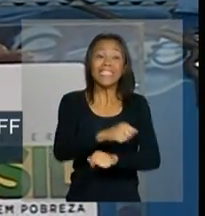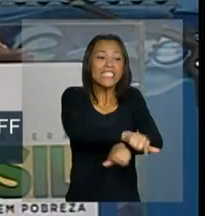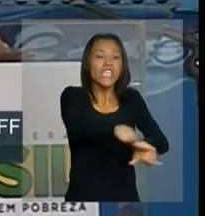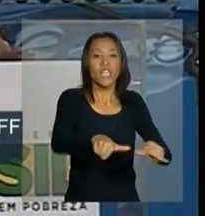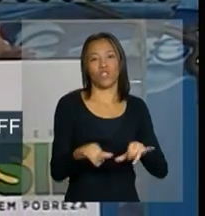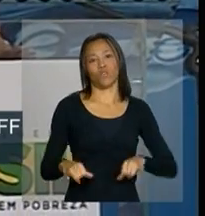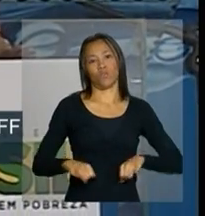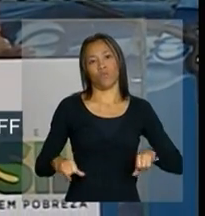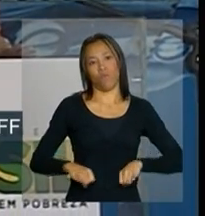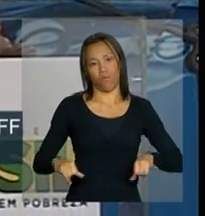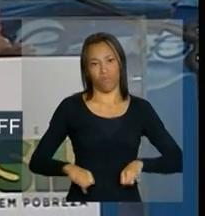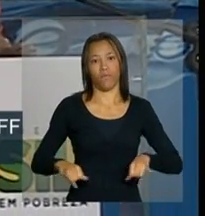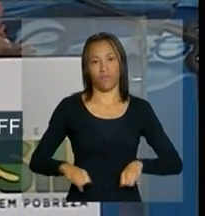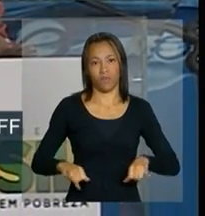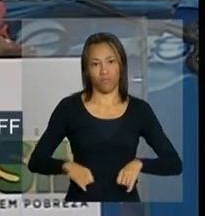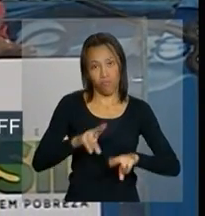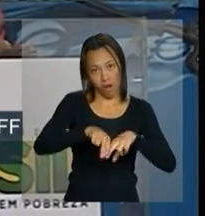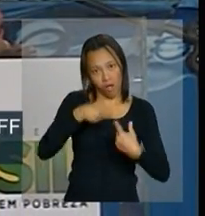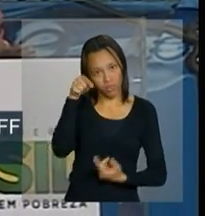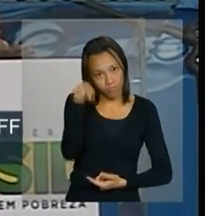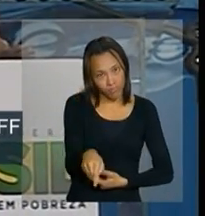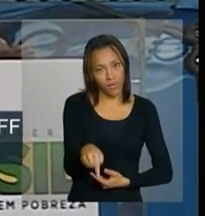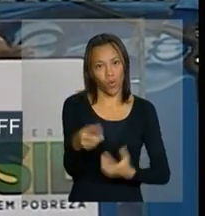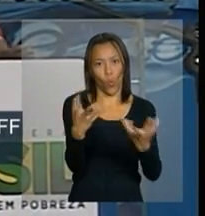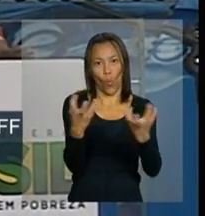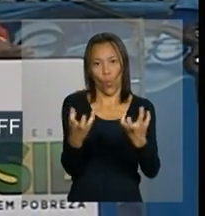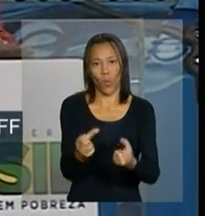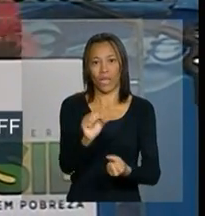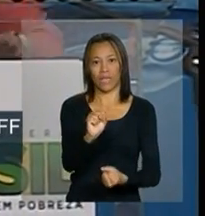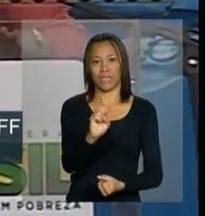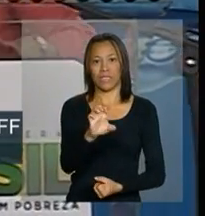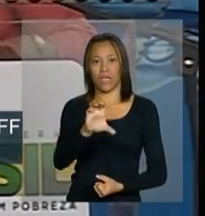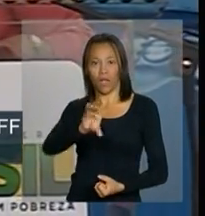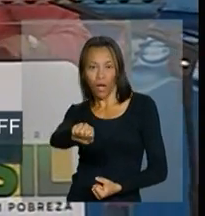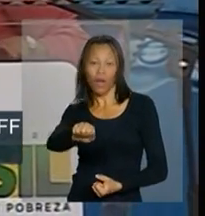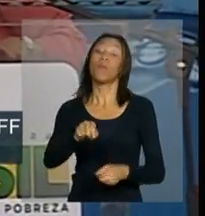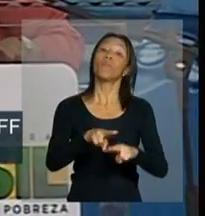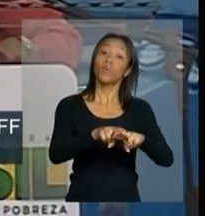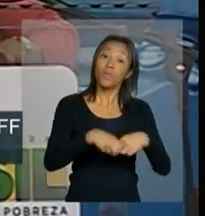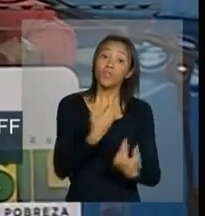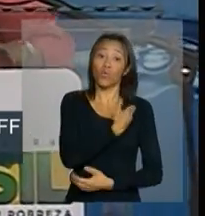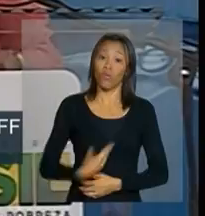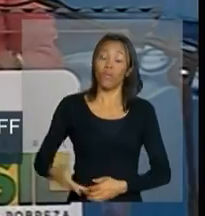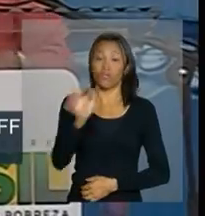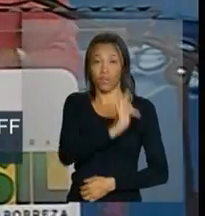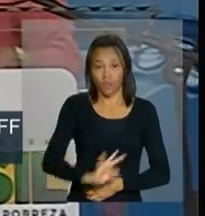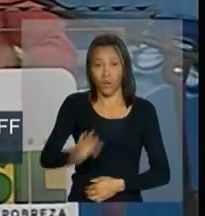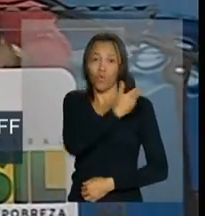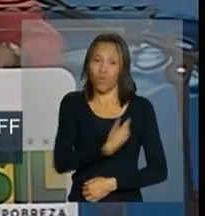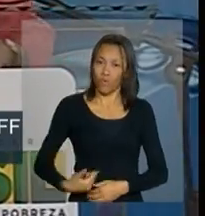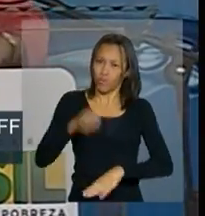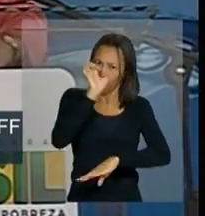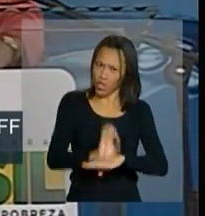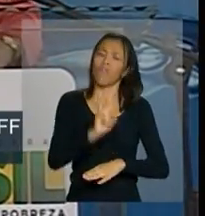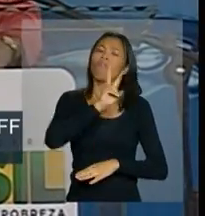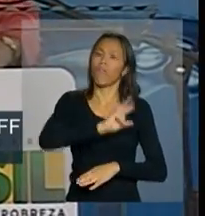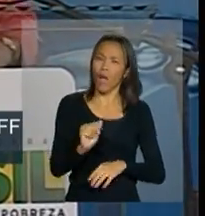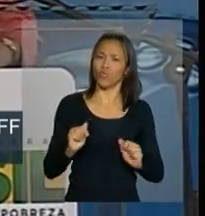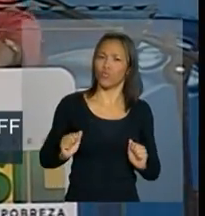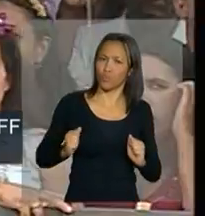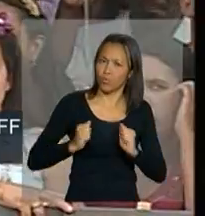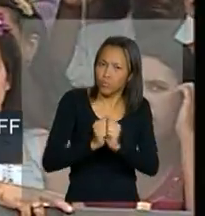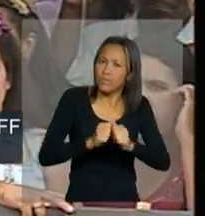as consequências dela. É isso que o governo federal e o governo do Estado vão